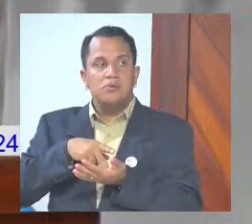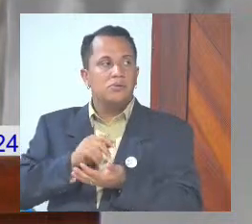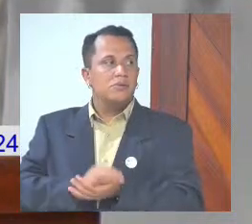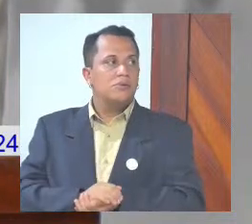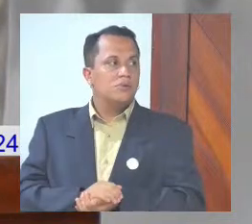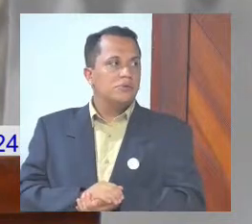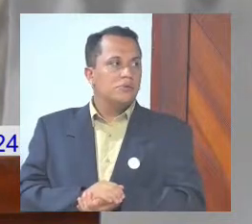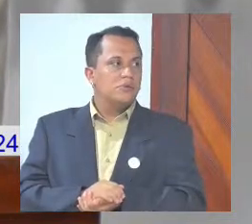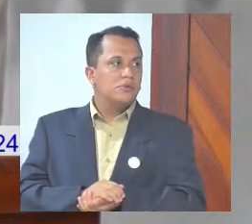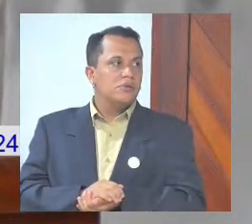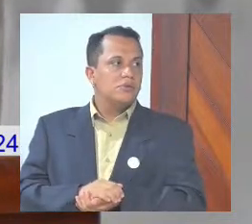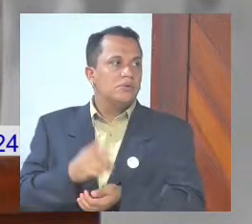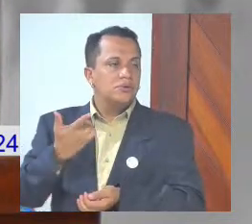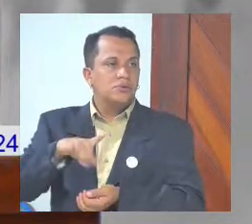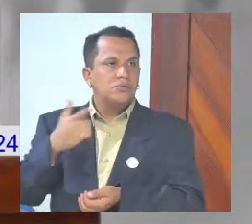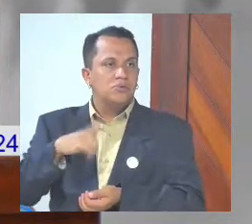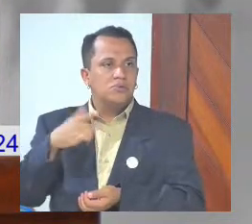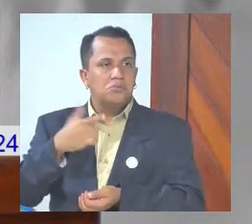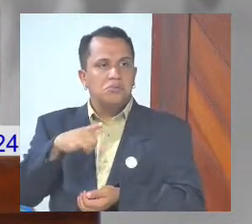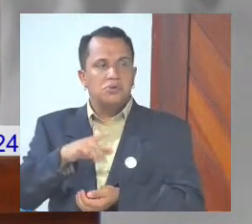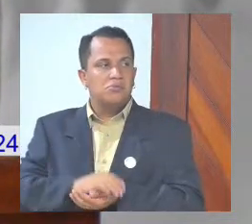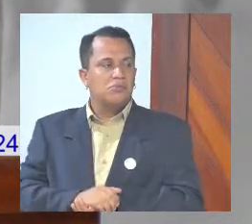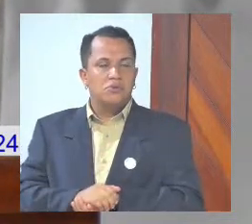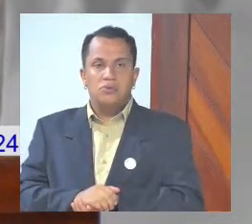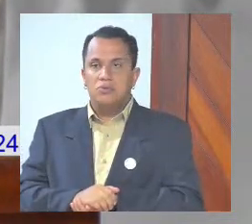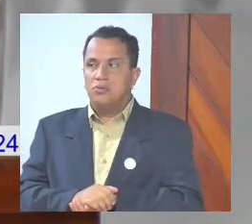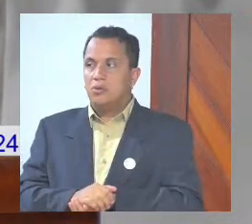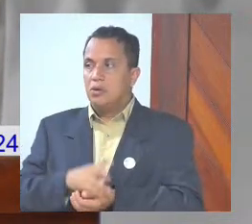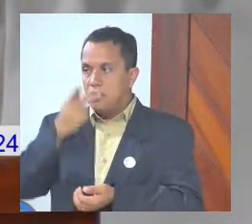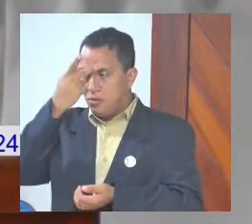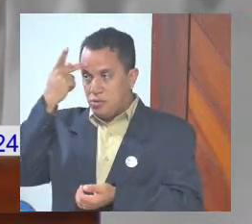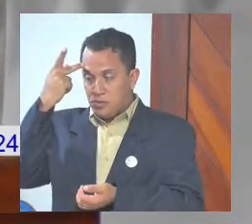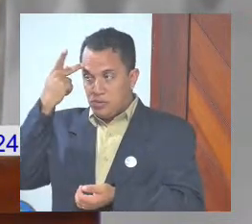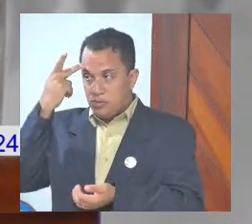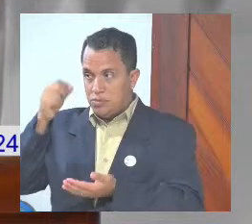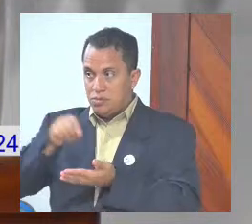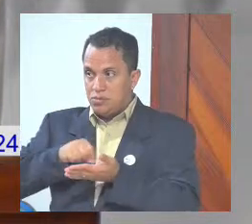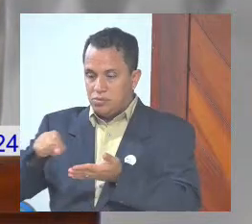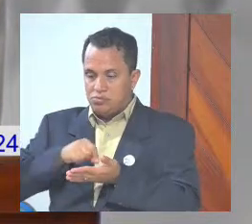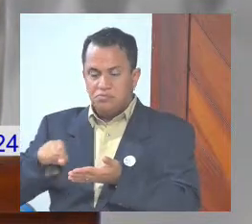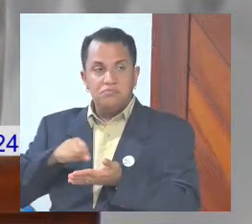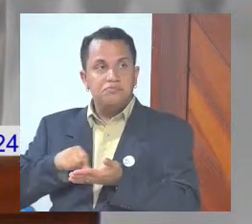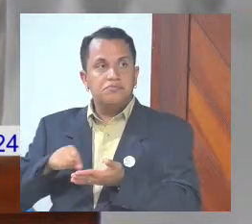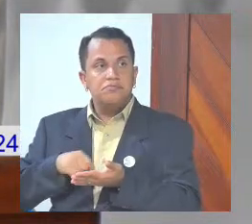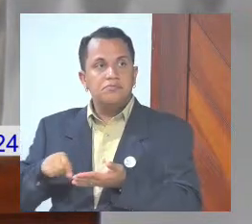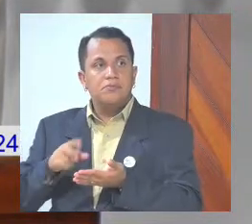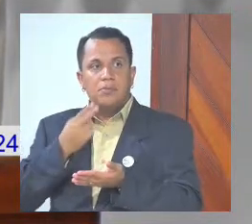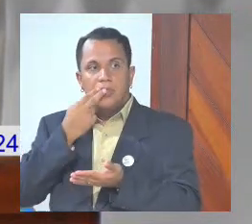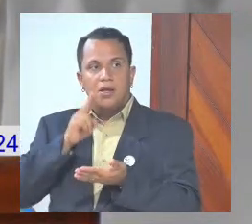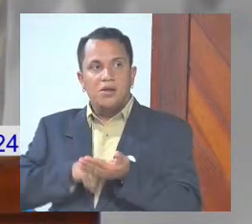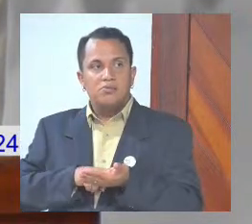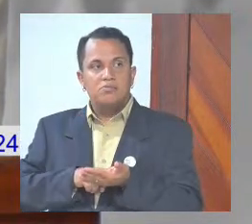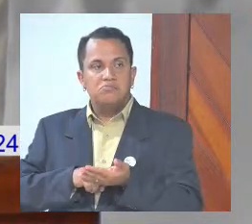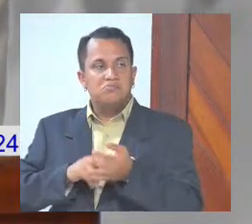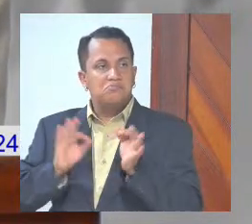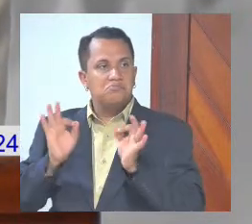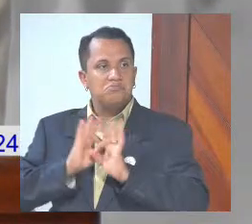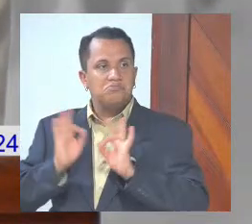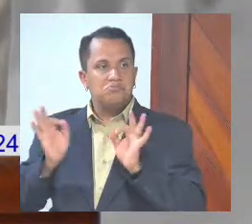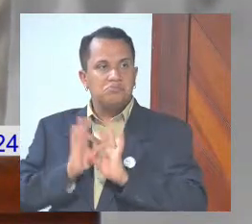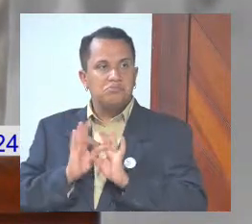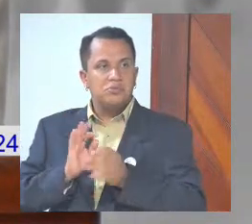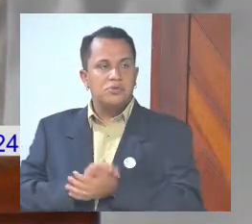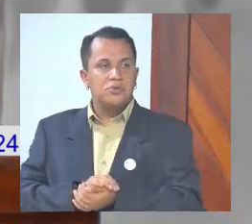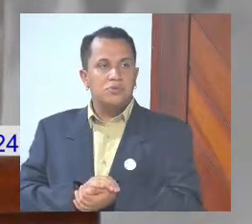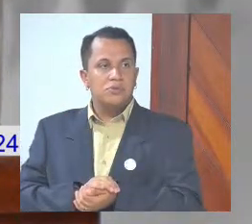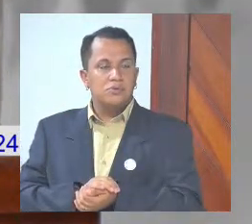Tanto é, que não tinha nenhuma um funcionário contratado com as cartas que